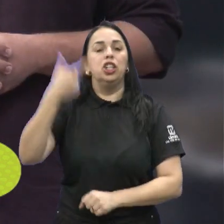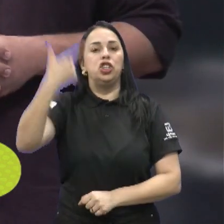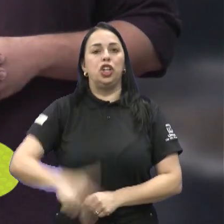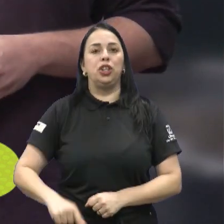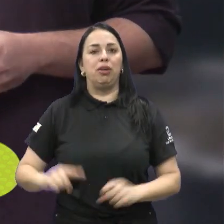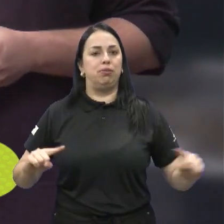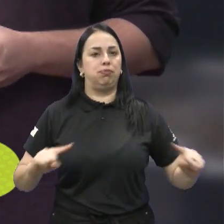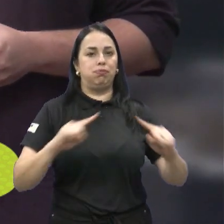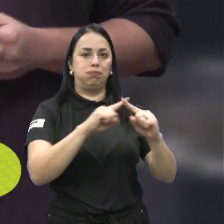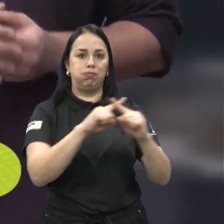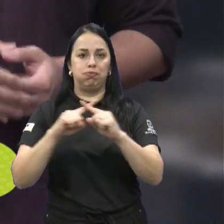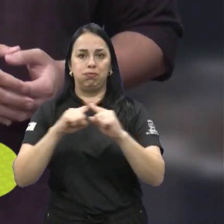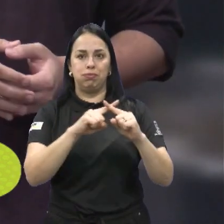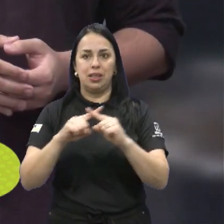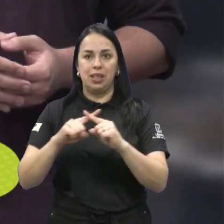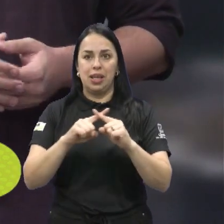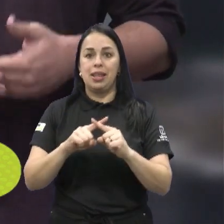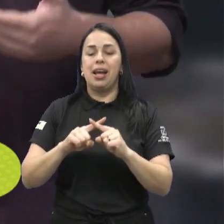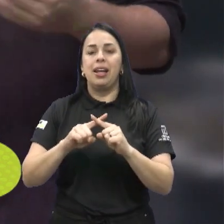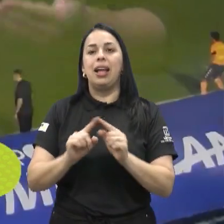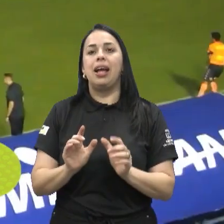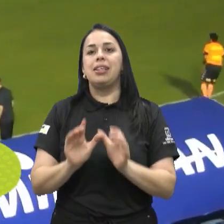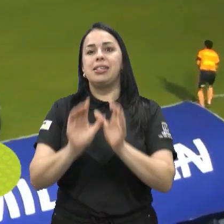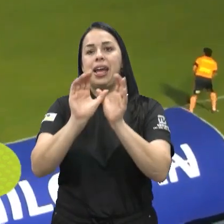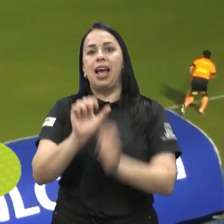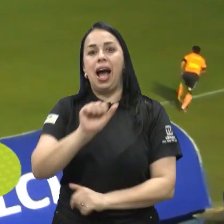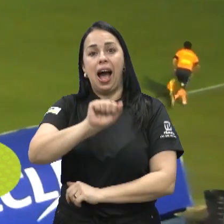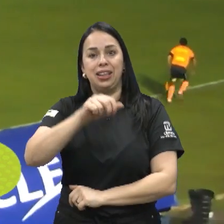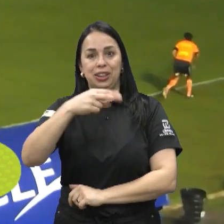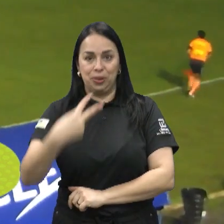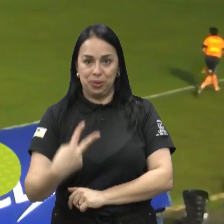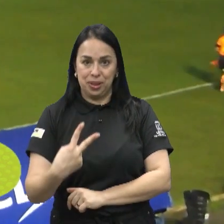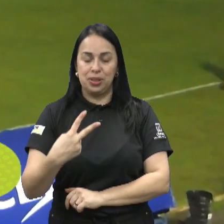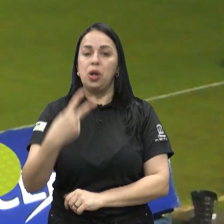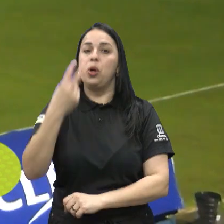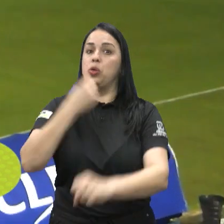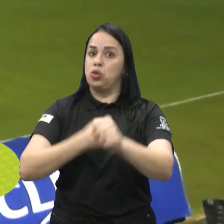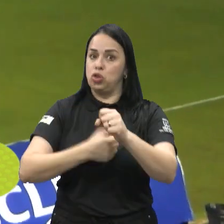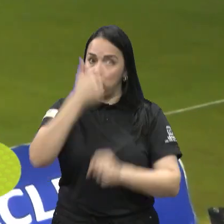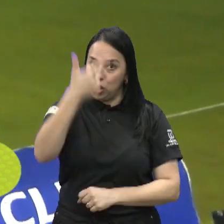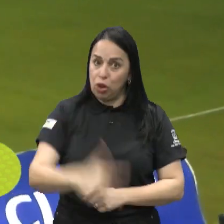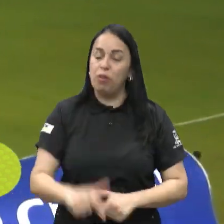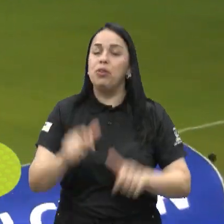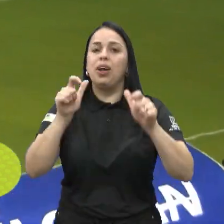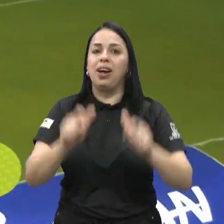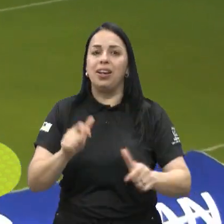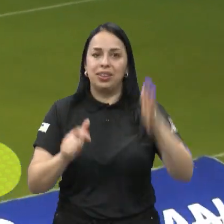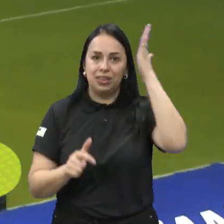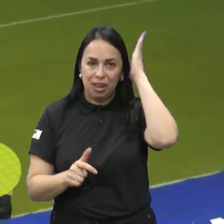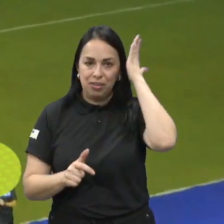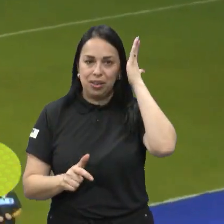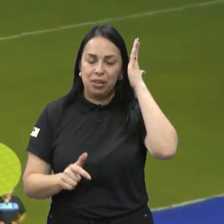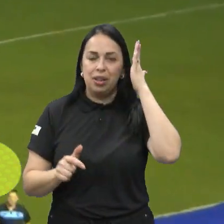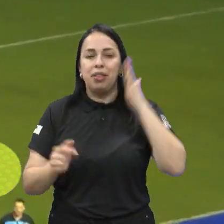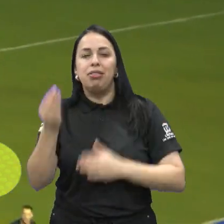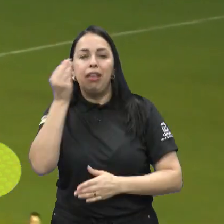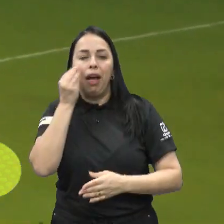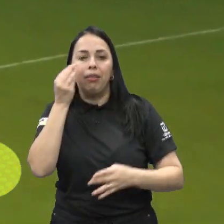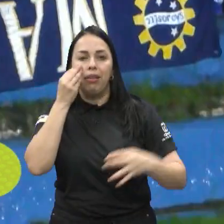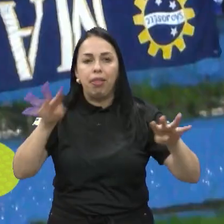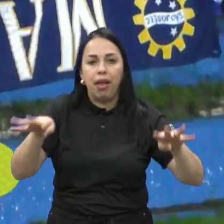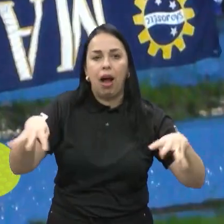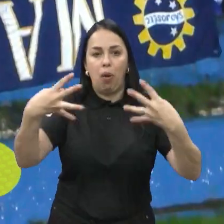se encontrar. Foi na Série A2 do ano passado, novamente no estádio Joaquinzão, em jogo válido pela 8ª rodada da fase